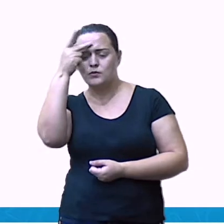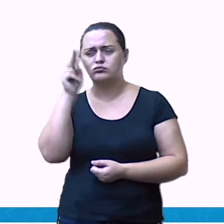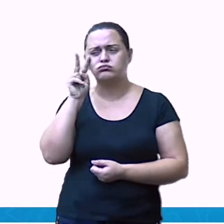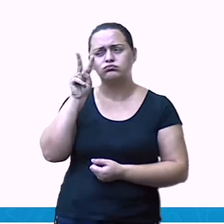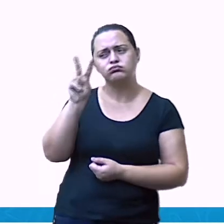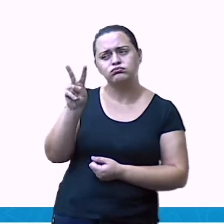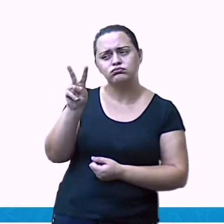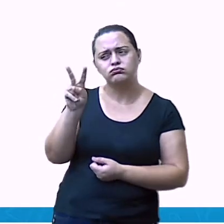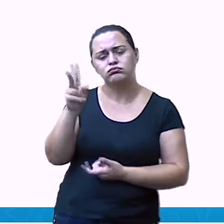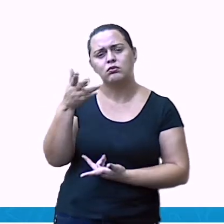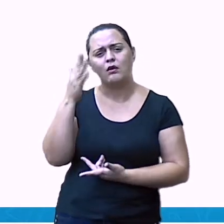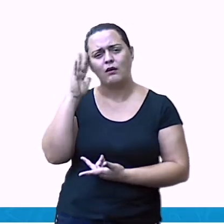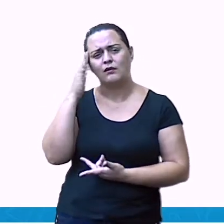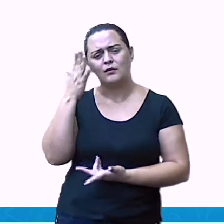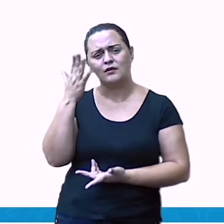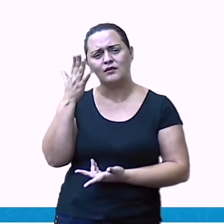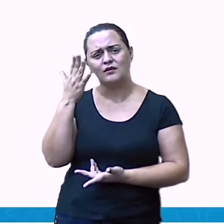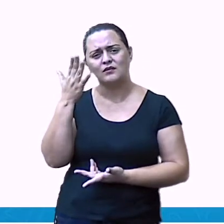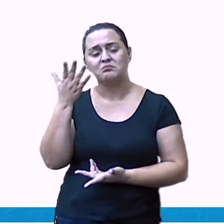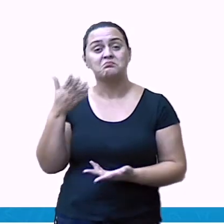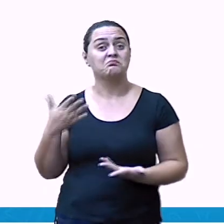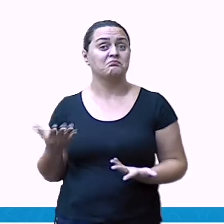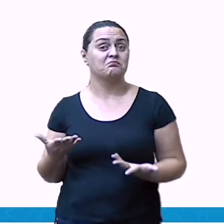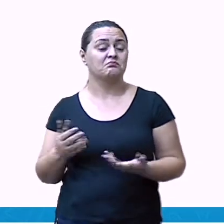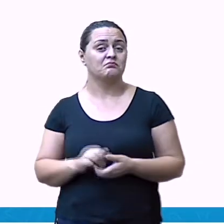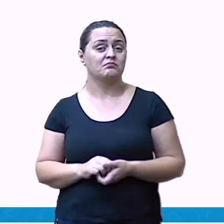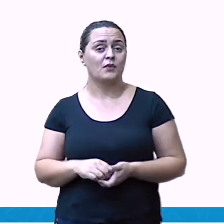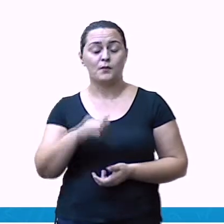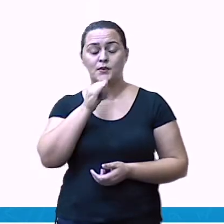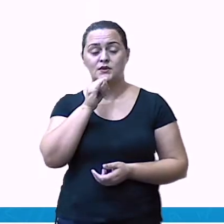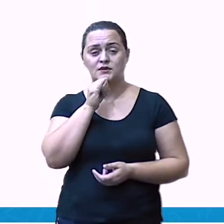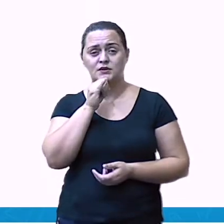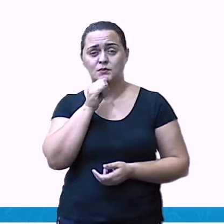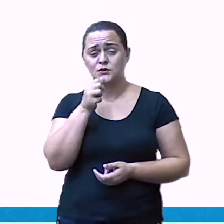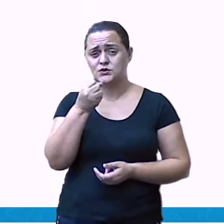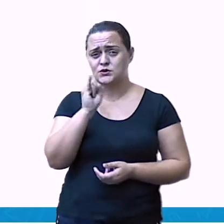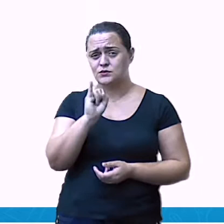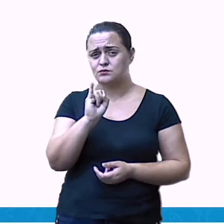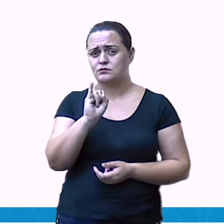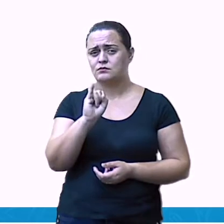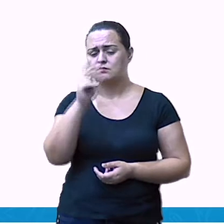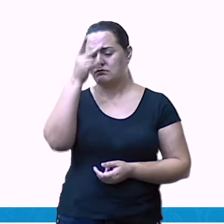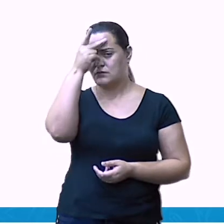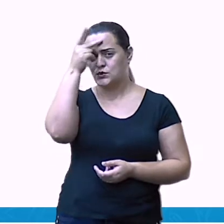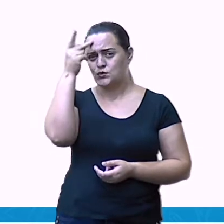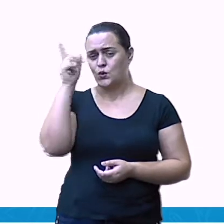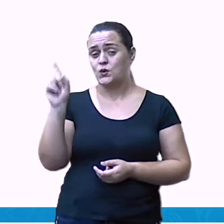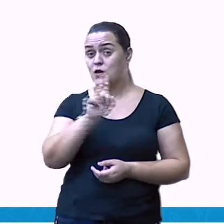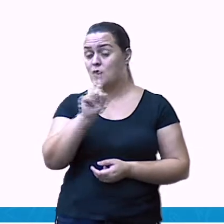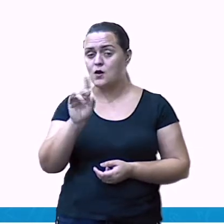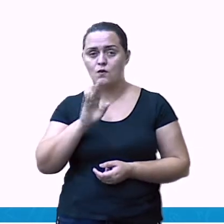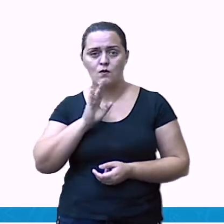a conhecesse. Se uma pessoa que nunca ouviu essa história,